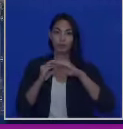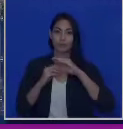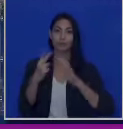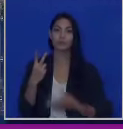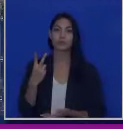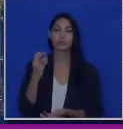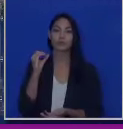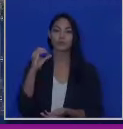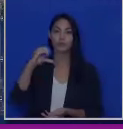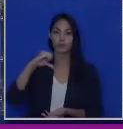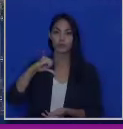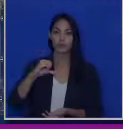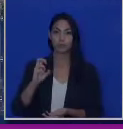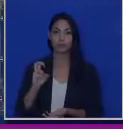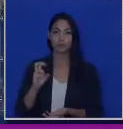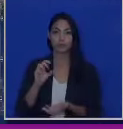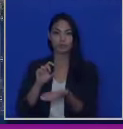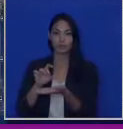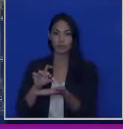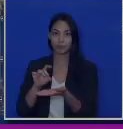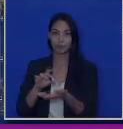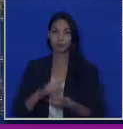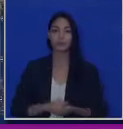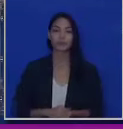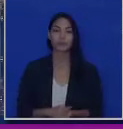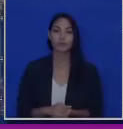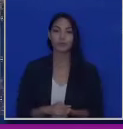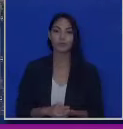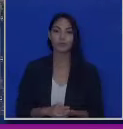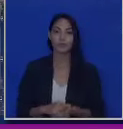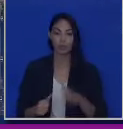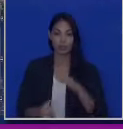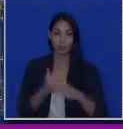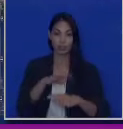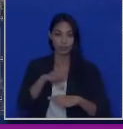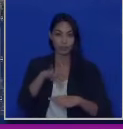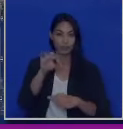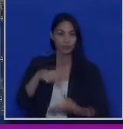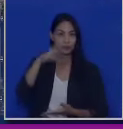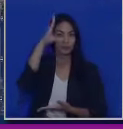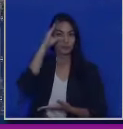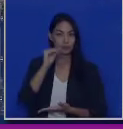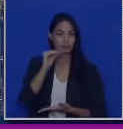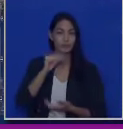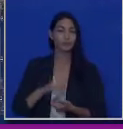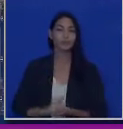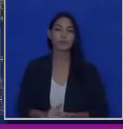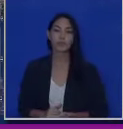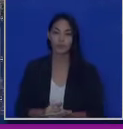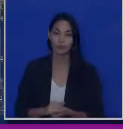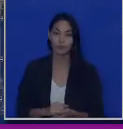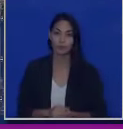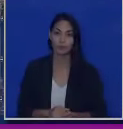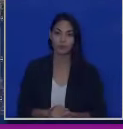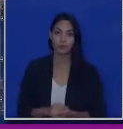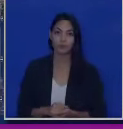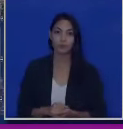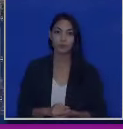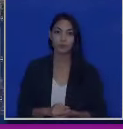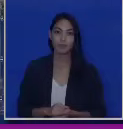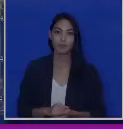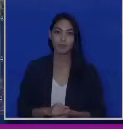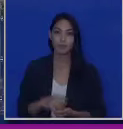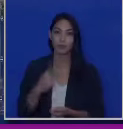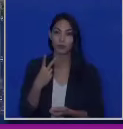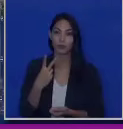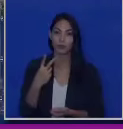concurso 2095 da Loto Fácil. Nosso primeiro sorteio desta noite. Vem chegando mais uma bola sorteada,